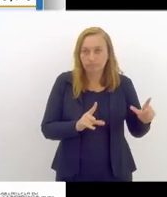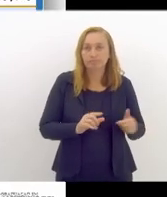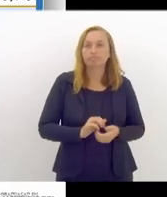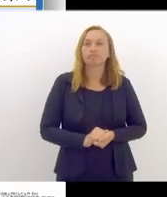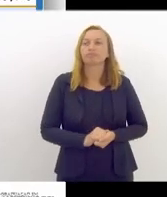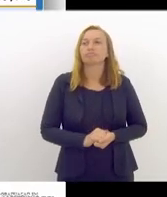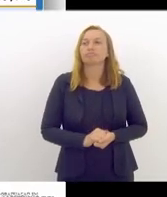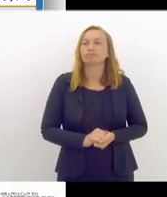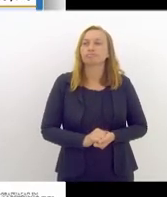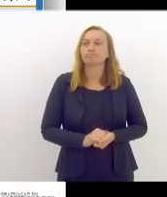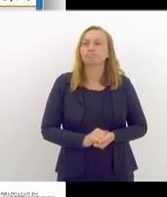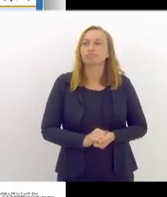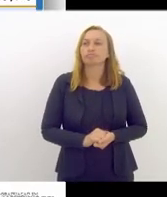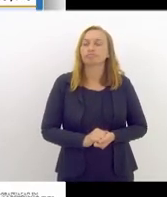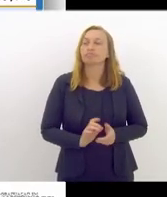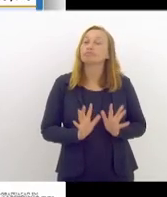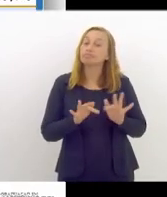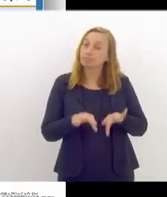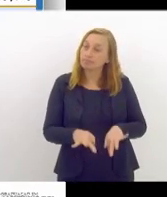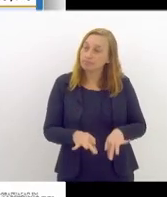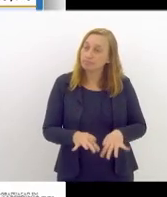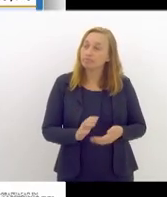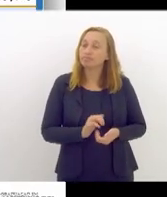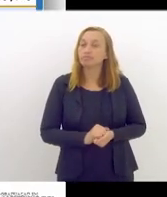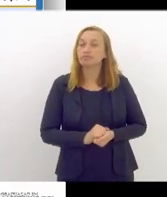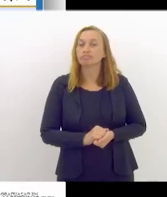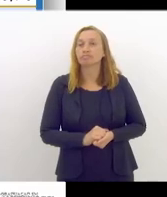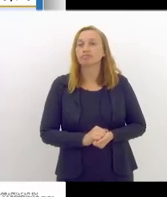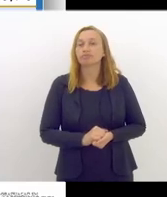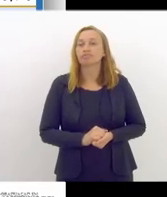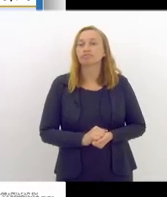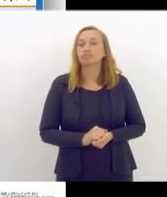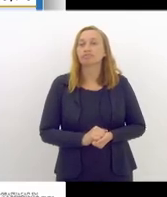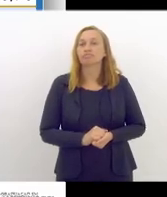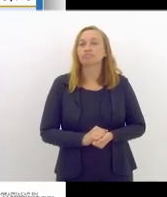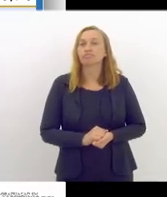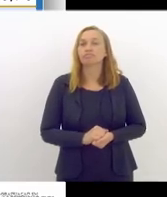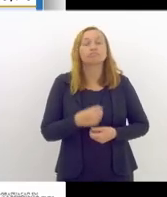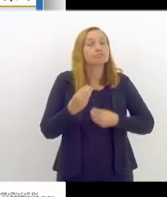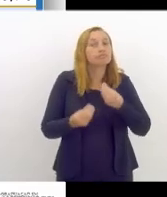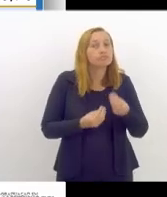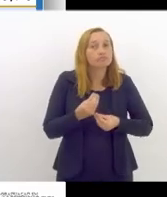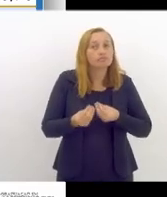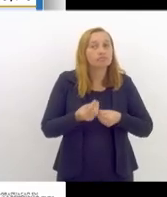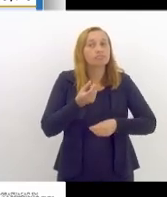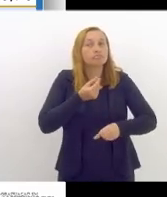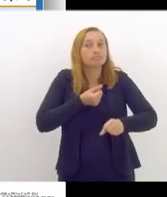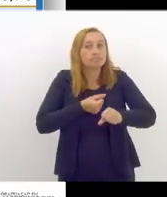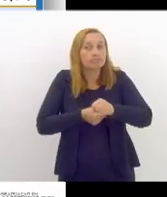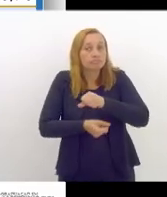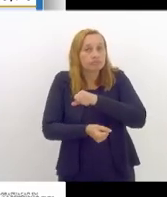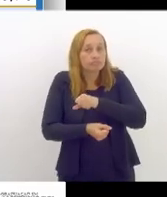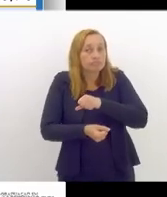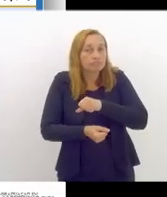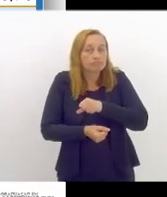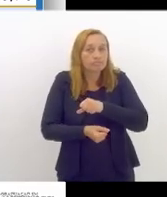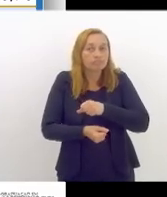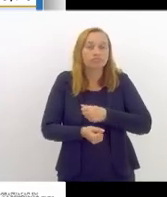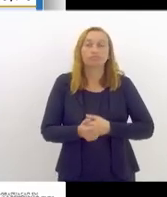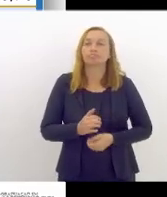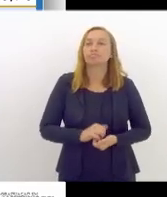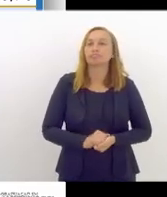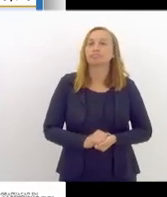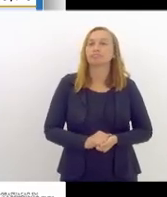favor e por fim eu trouxe aqui um exemplo de como o investimento né tanto na demanda